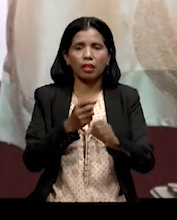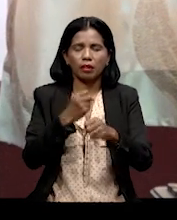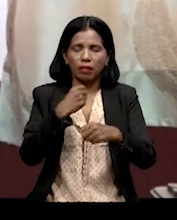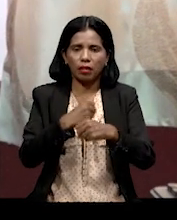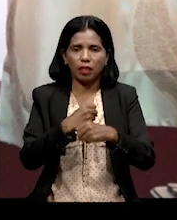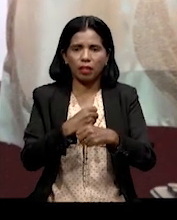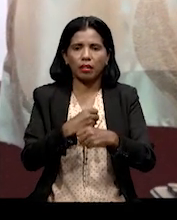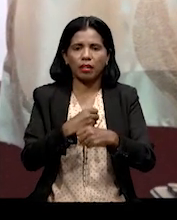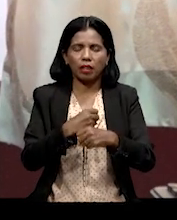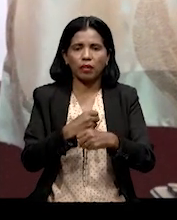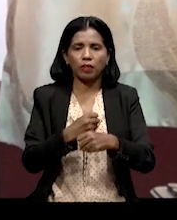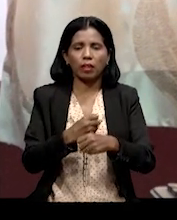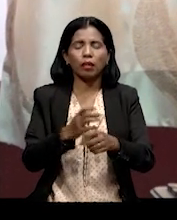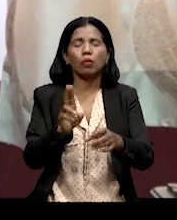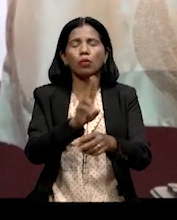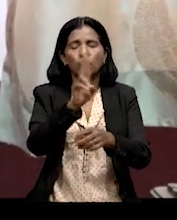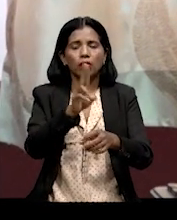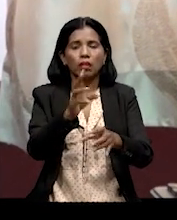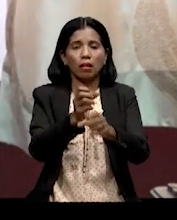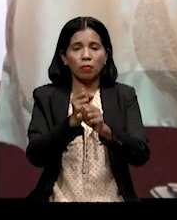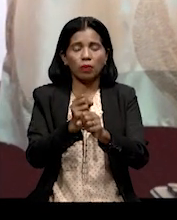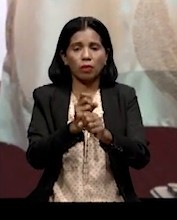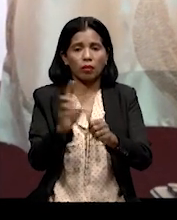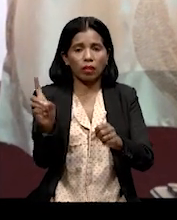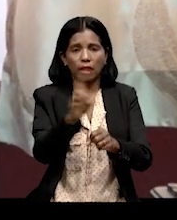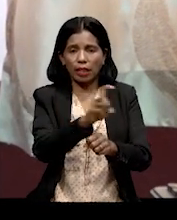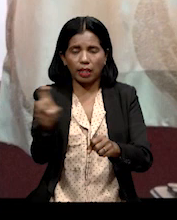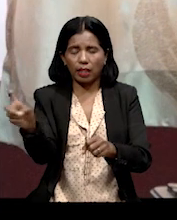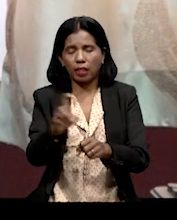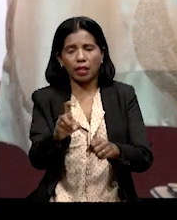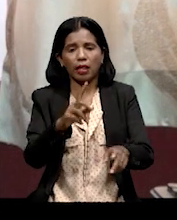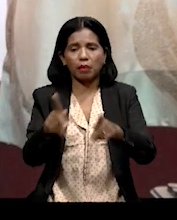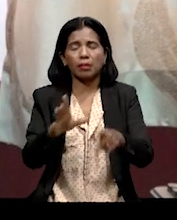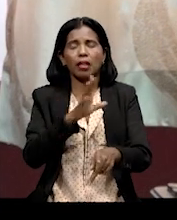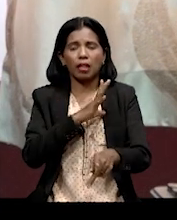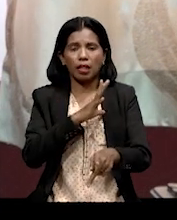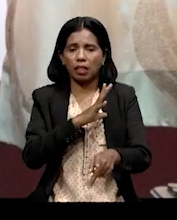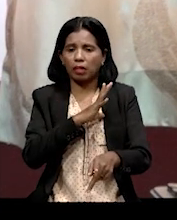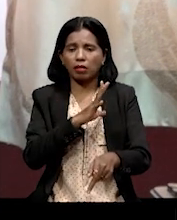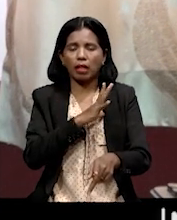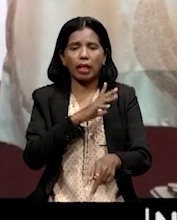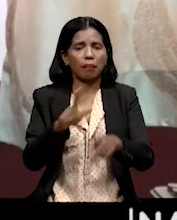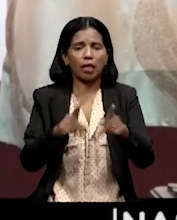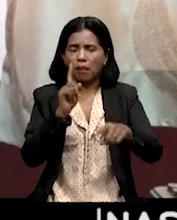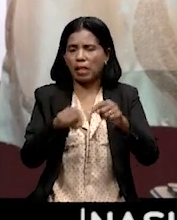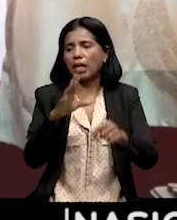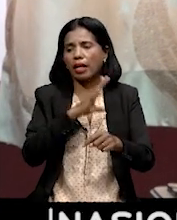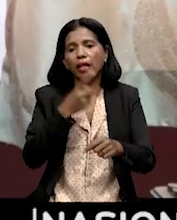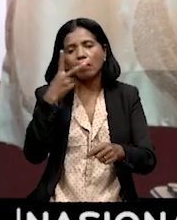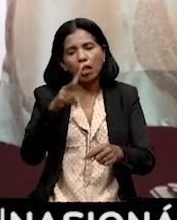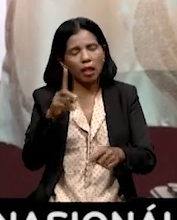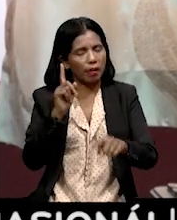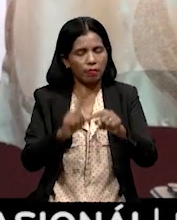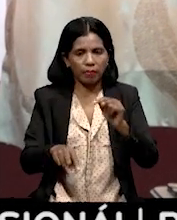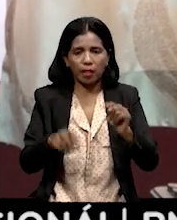ka rega ne dali da quando comunidade mas turhen atu mai rega de tamba ida ne hanoi ida ne pensamento ne bema precisa